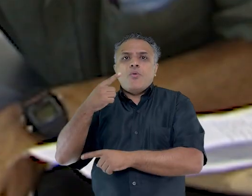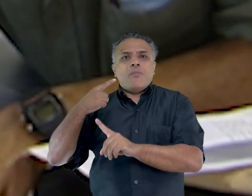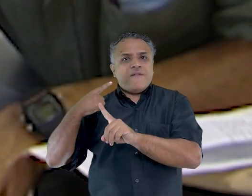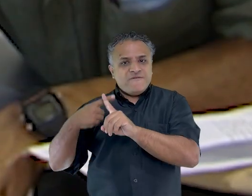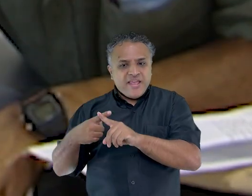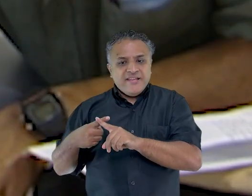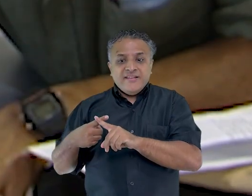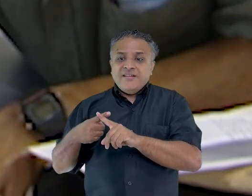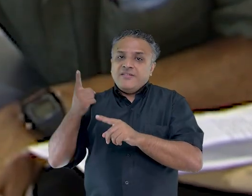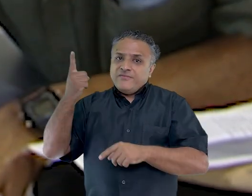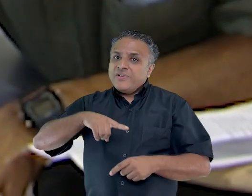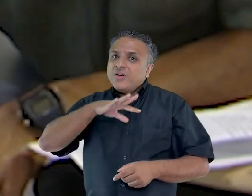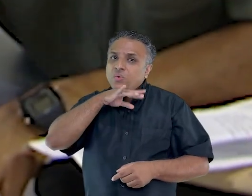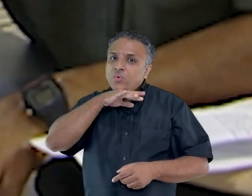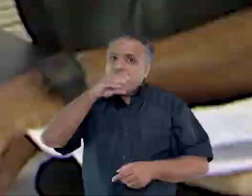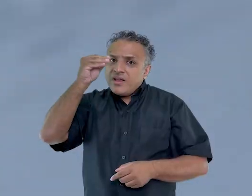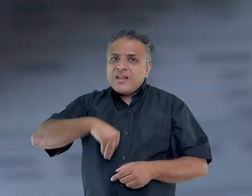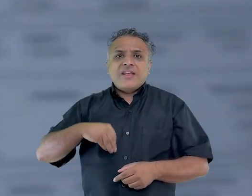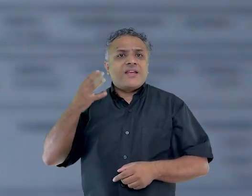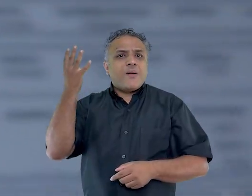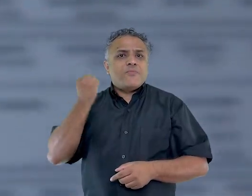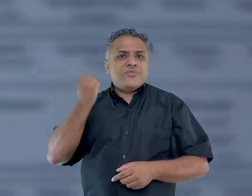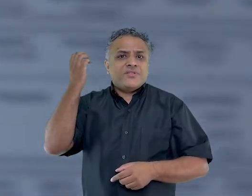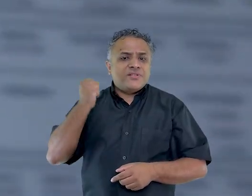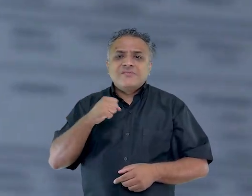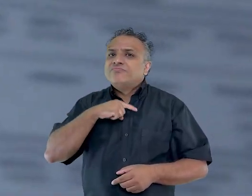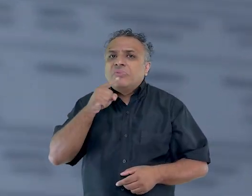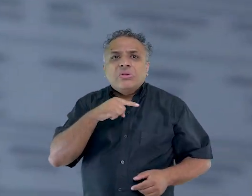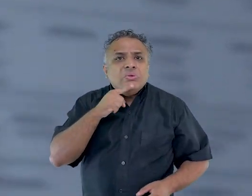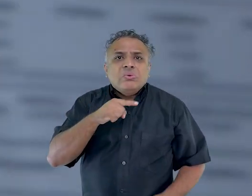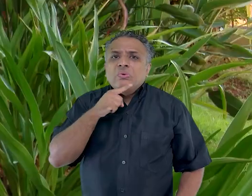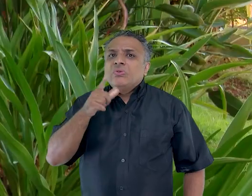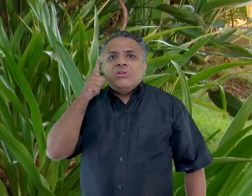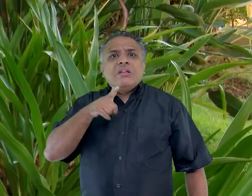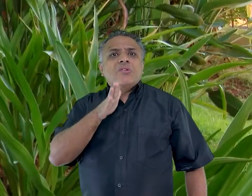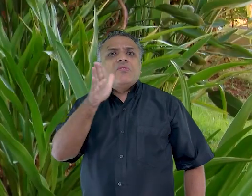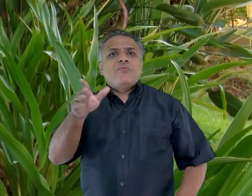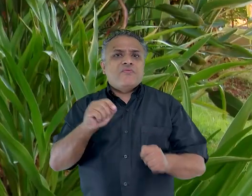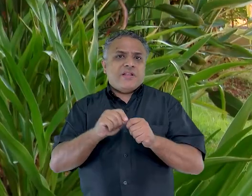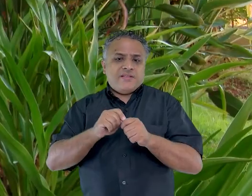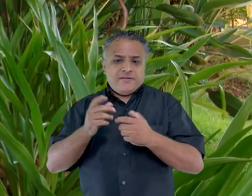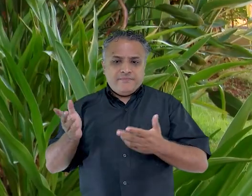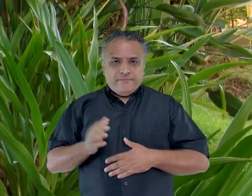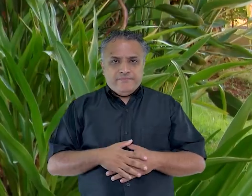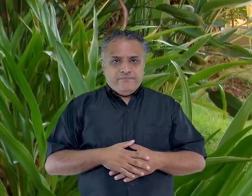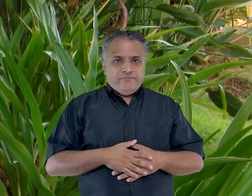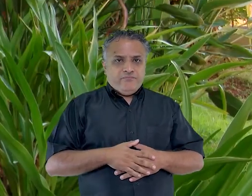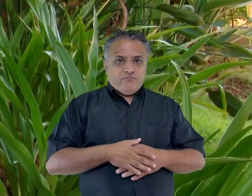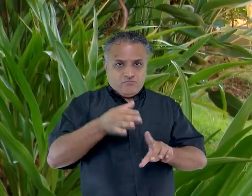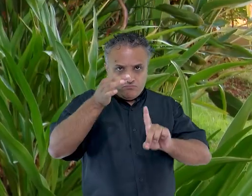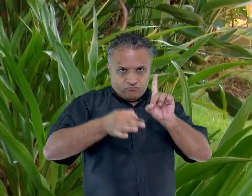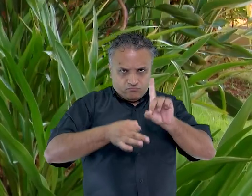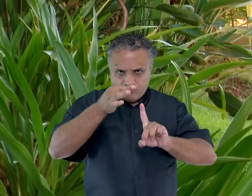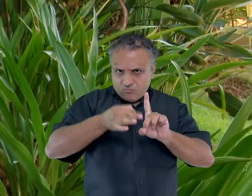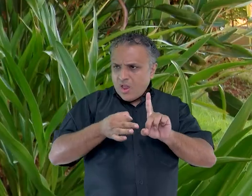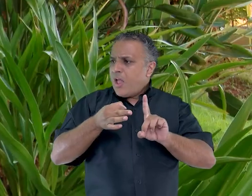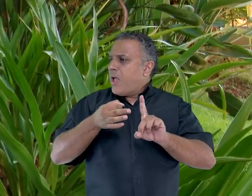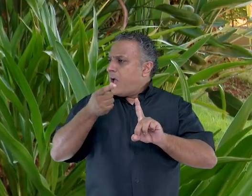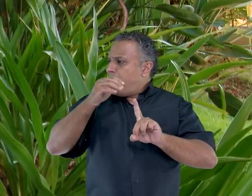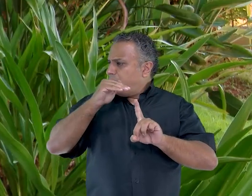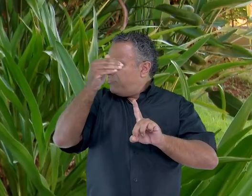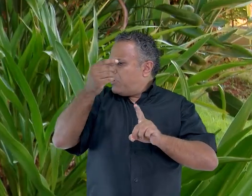que prejudicou os servidores aposentados que não conseguiram realizá-la. Para o magistrado, a omissão da administração